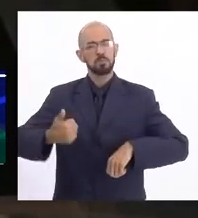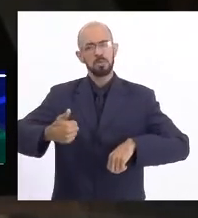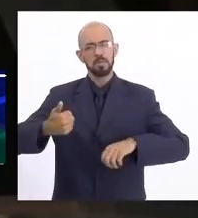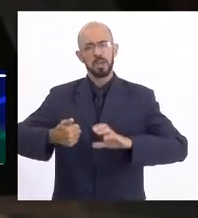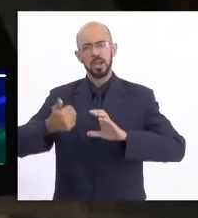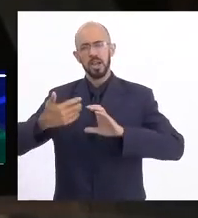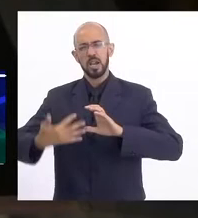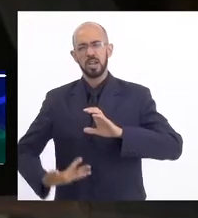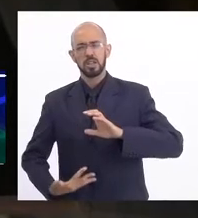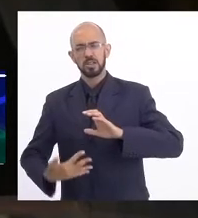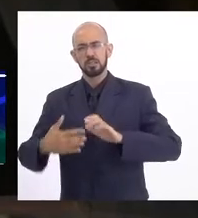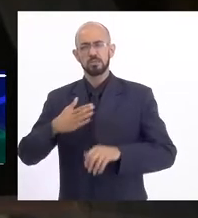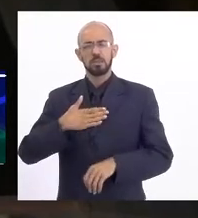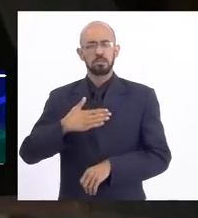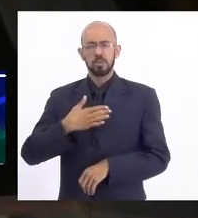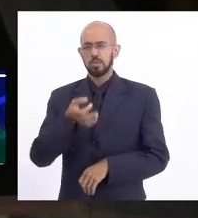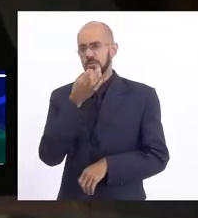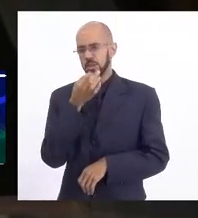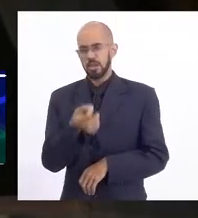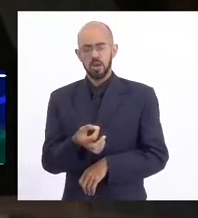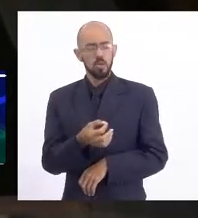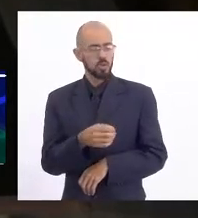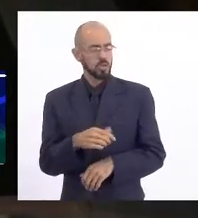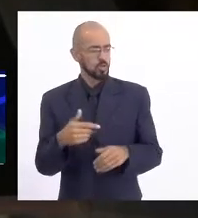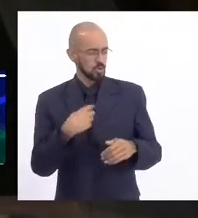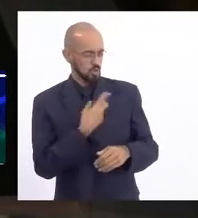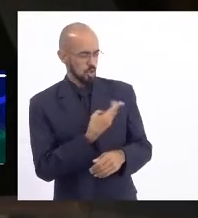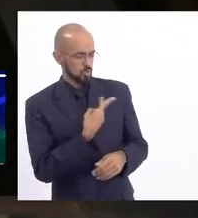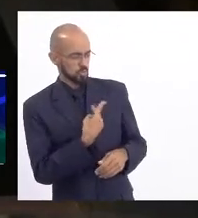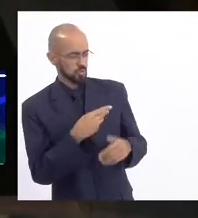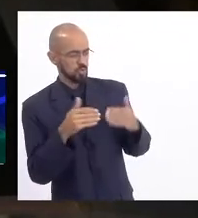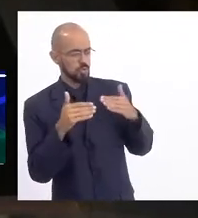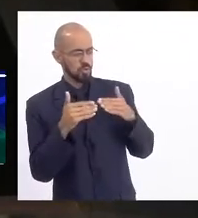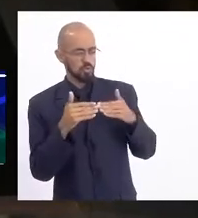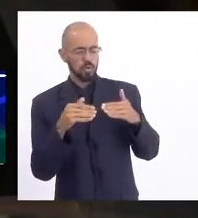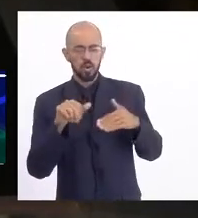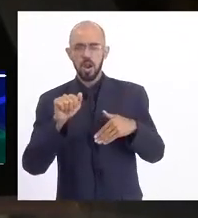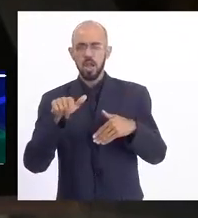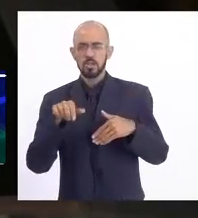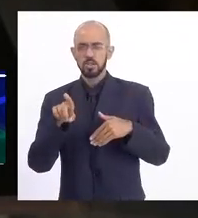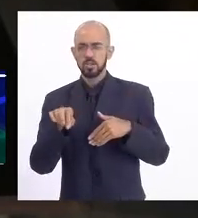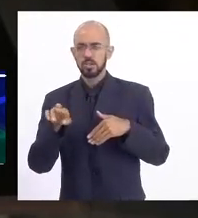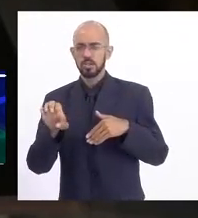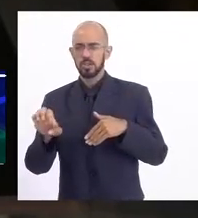que esse tema, Alexandre, e nisso concordamos, não foi tratado com responsabilidade.